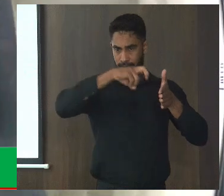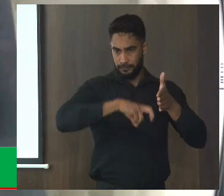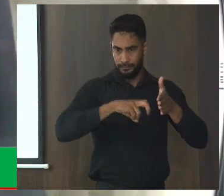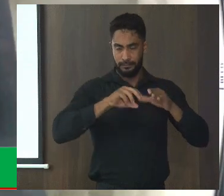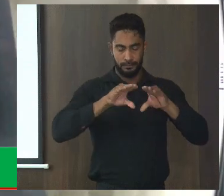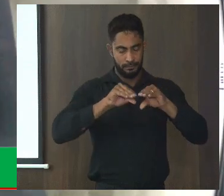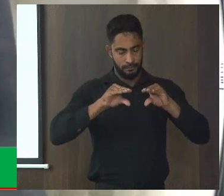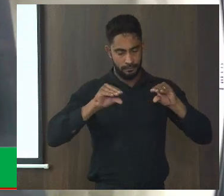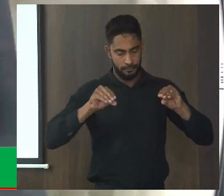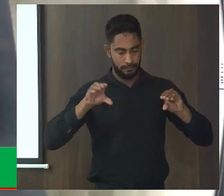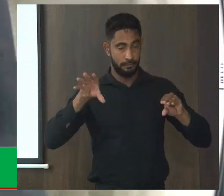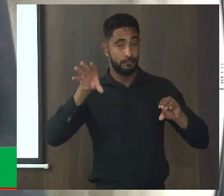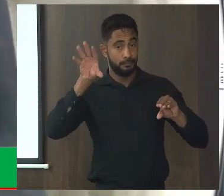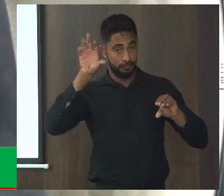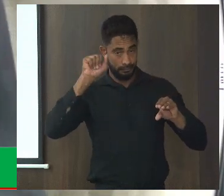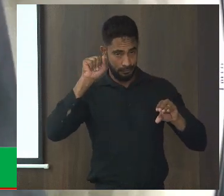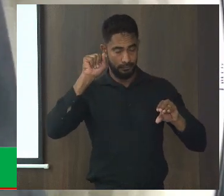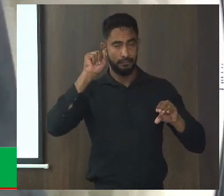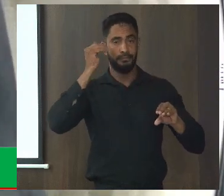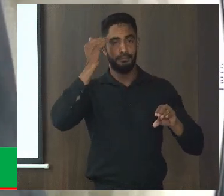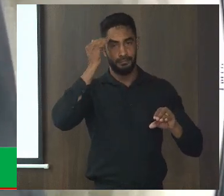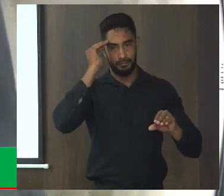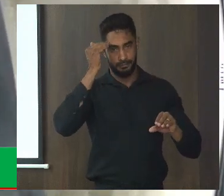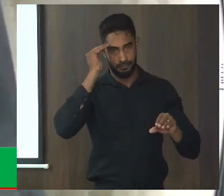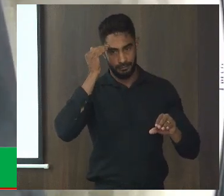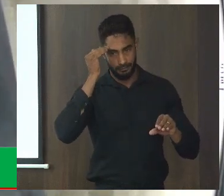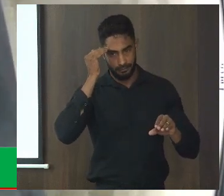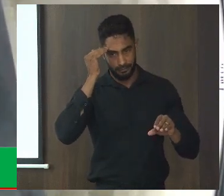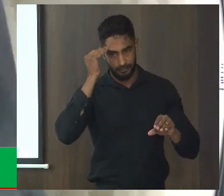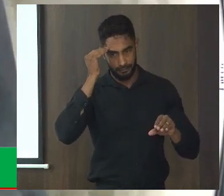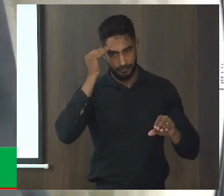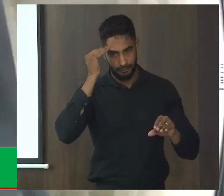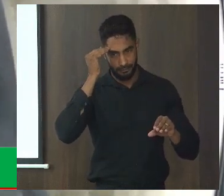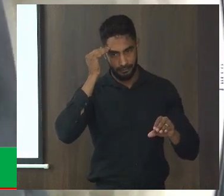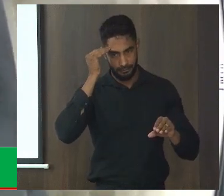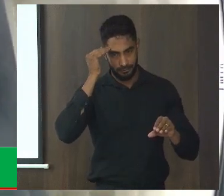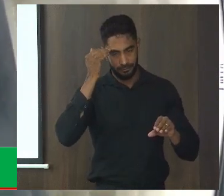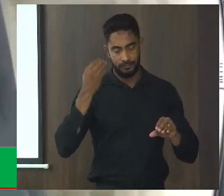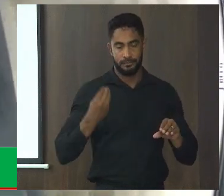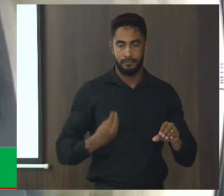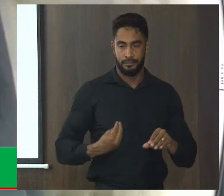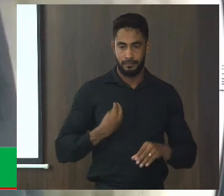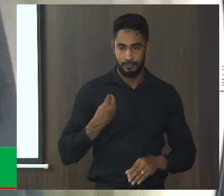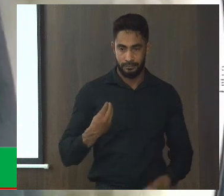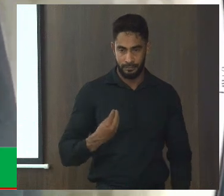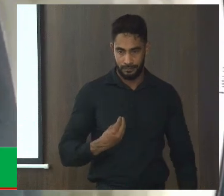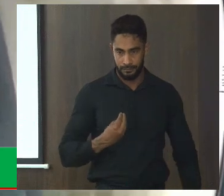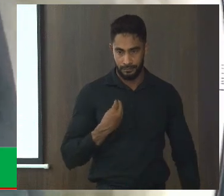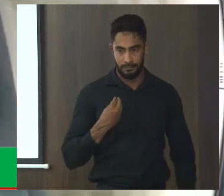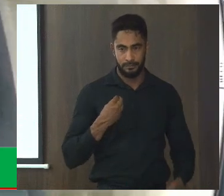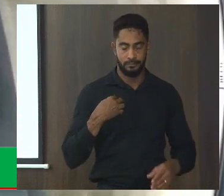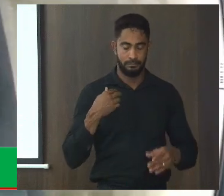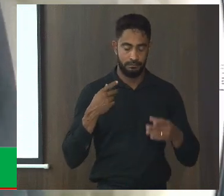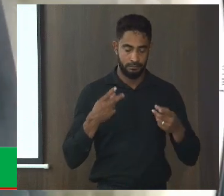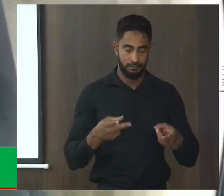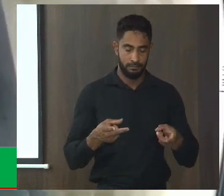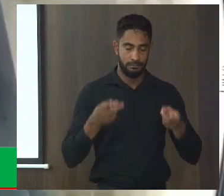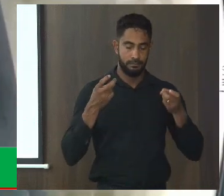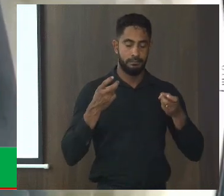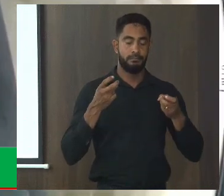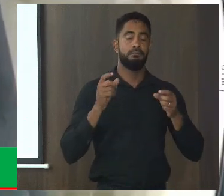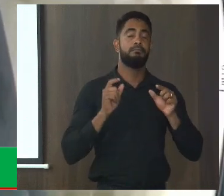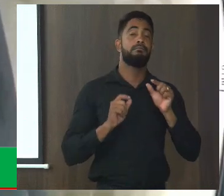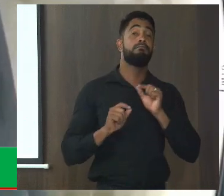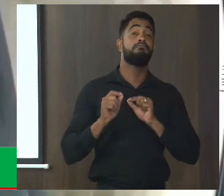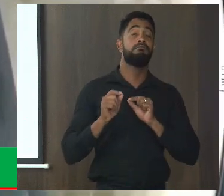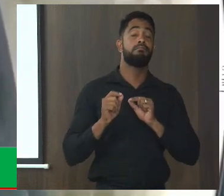Tranquilo ouvir assim, é muito tranquilo, é louvável a sua presença, mas o que me chama a atenção, Adauri, é